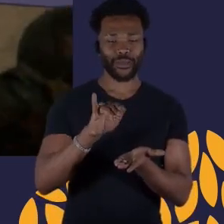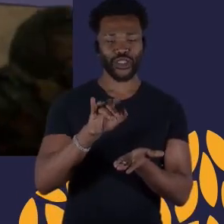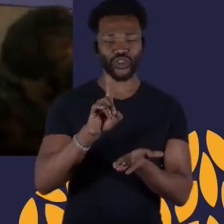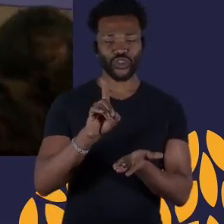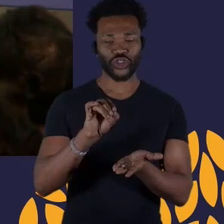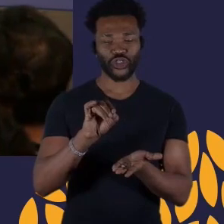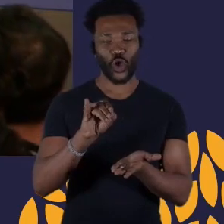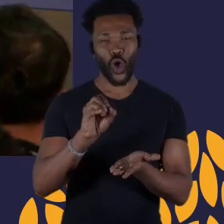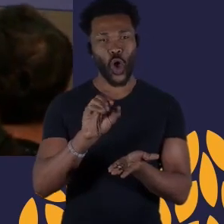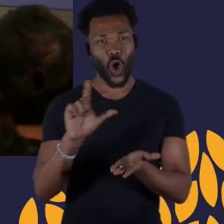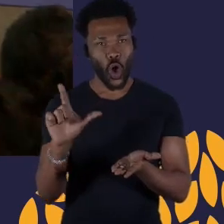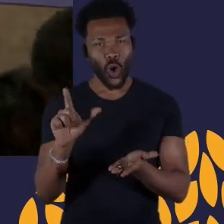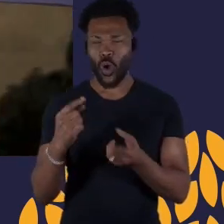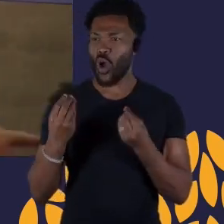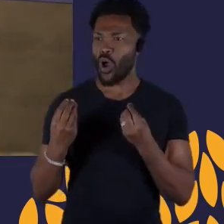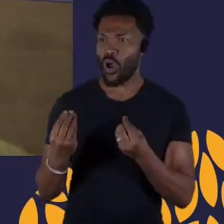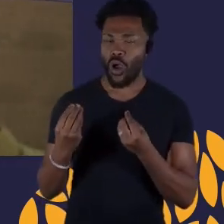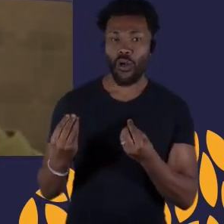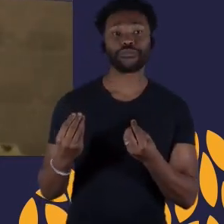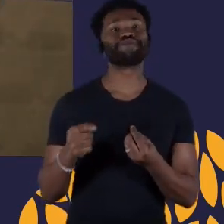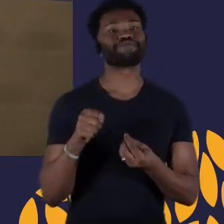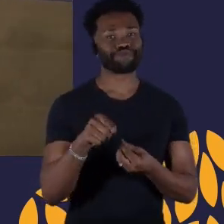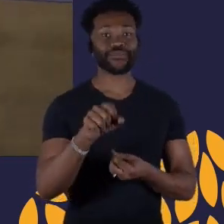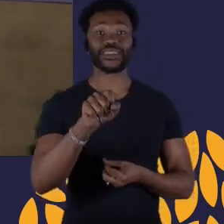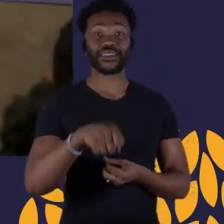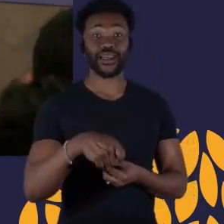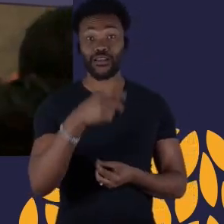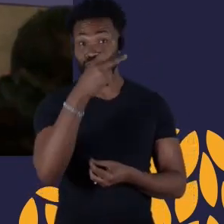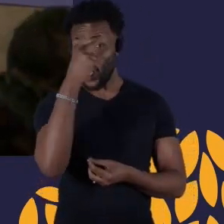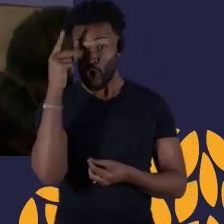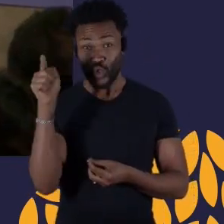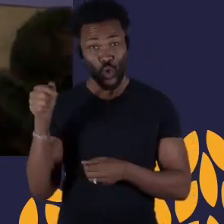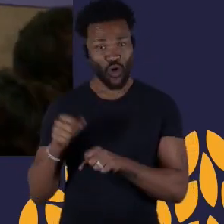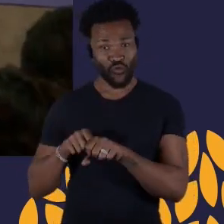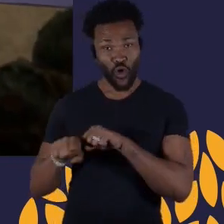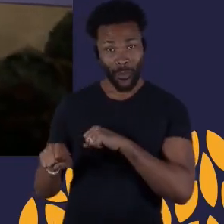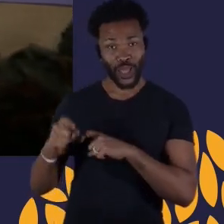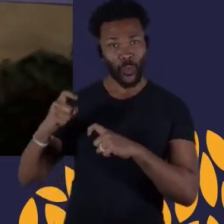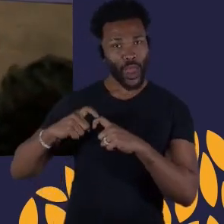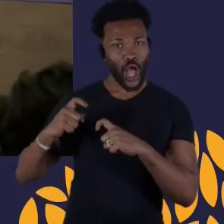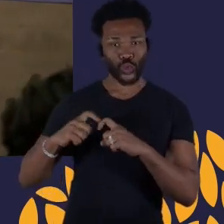ser. Sim. Porque alguém que não era médico, não era